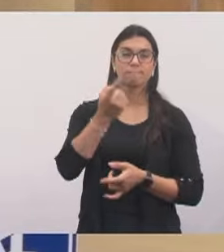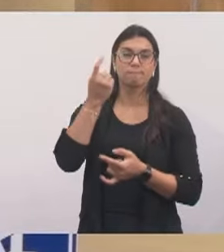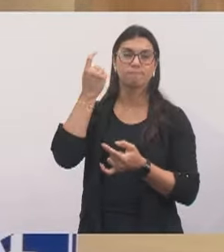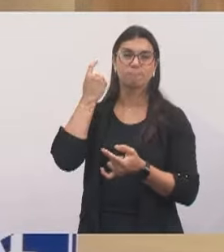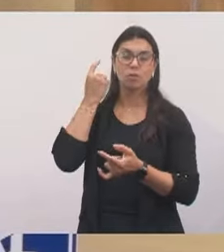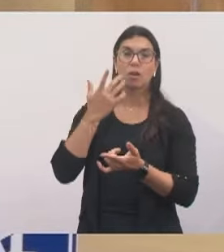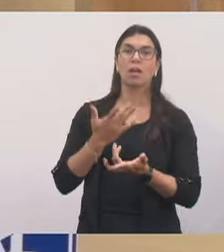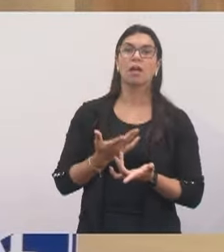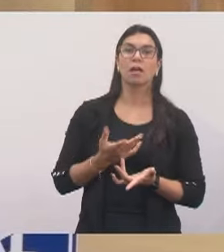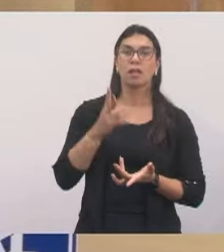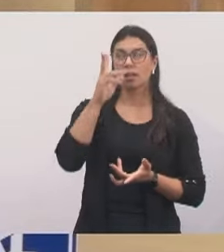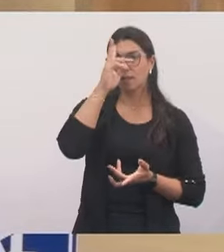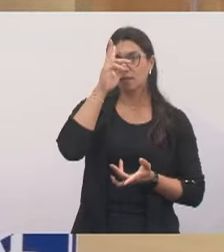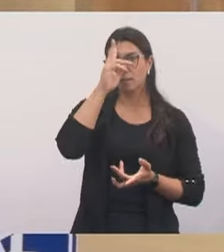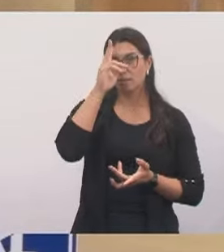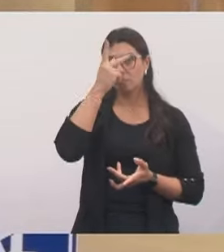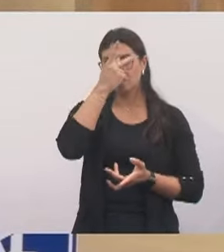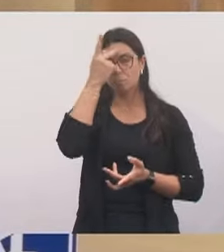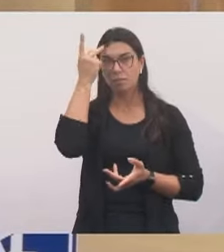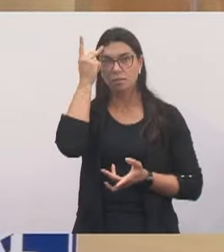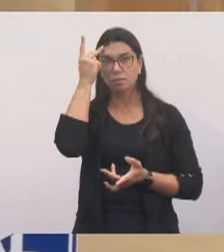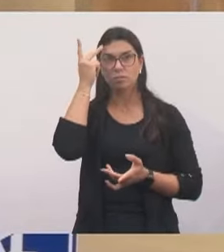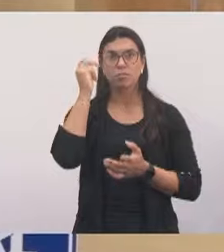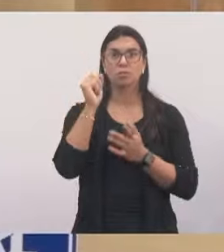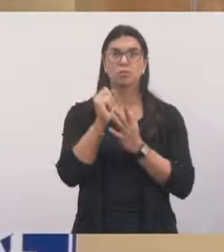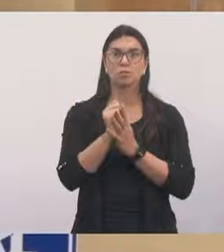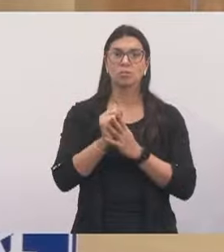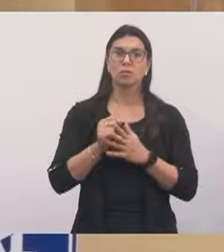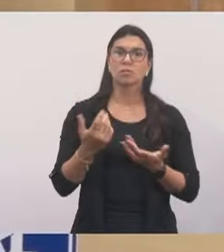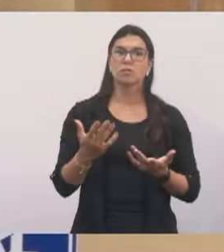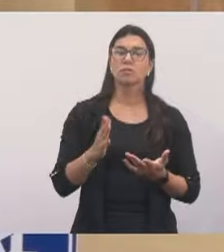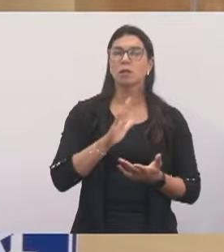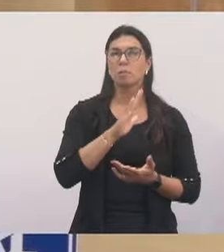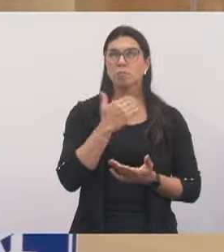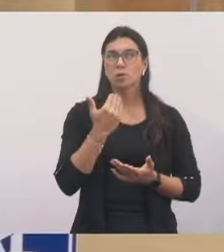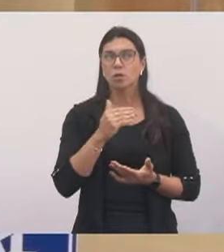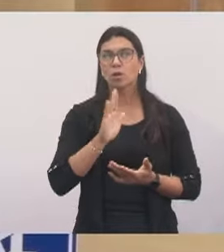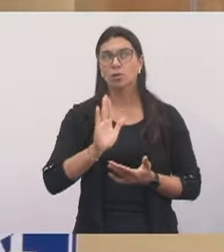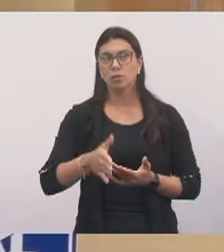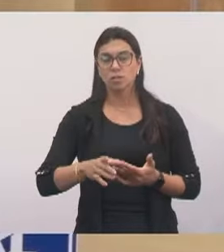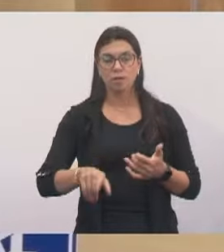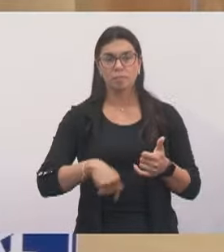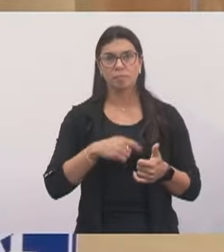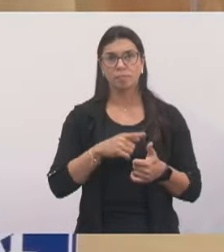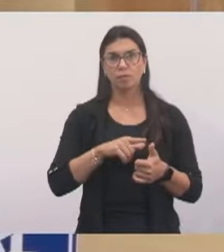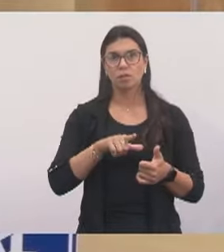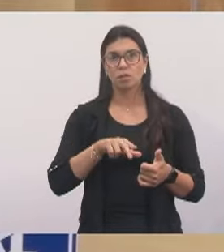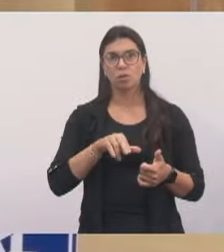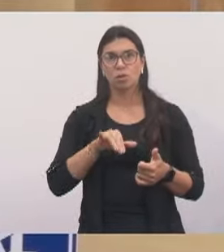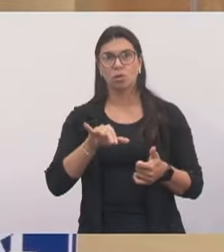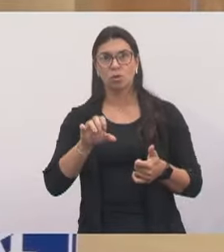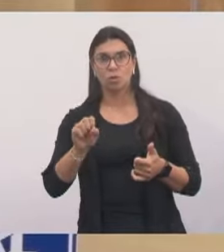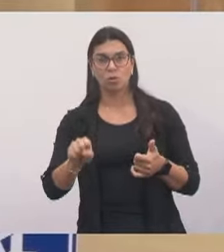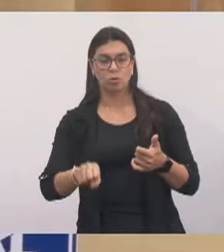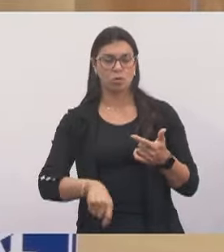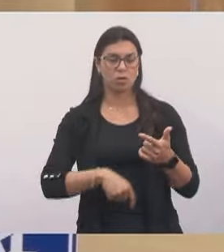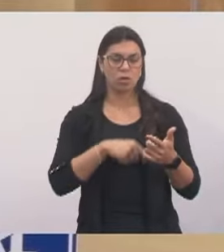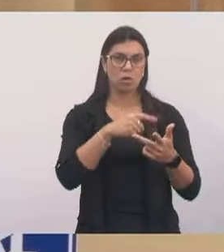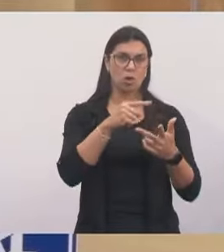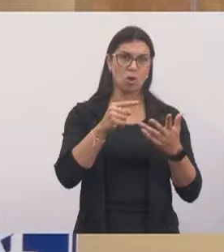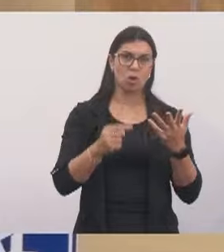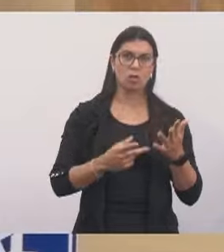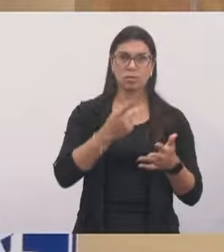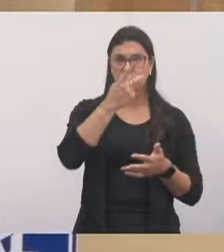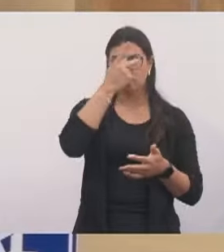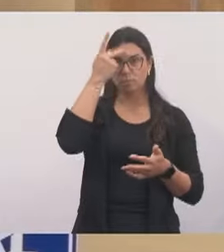lembrar de pessoas valorosas que não estão mais entre nós, seu Luiz Américo, por exemplo, né? Outros que já